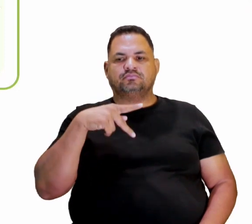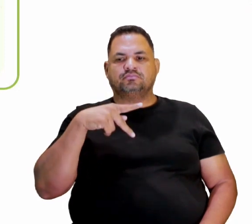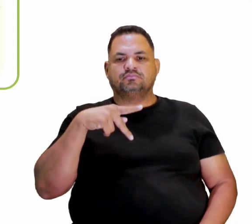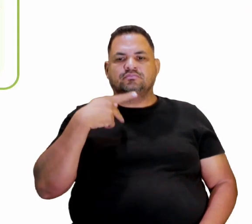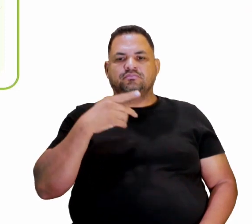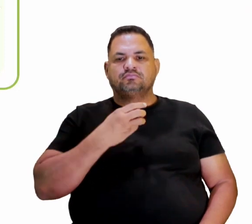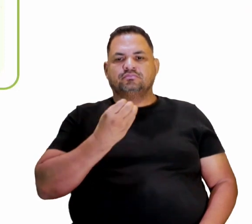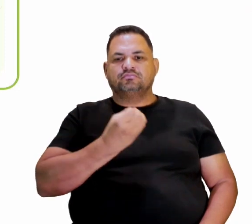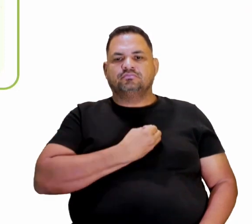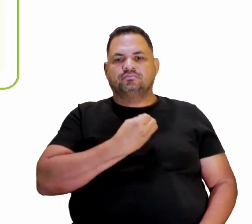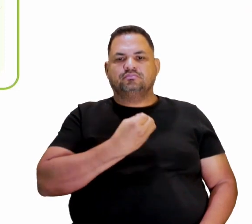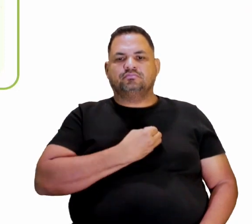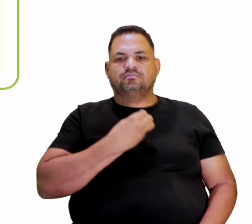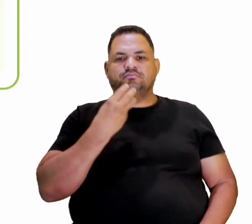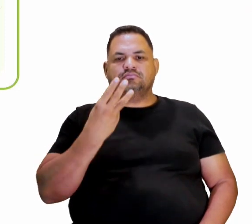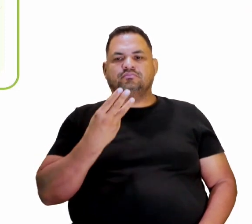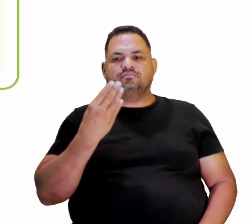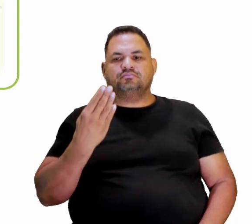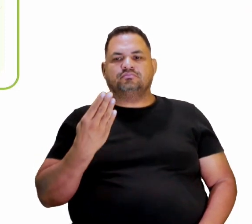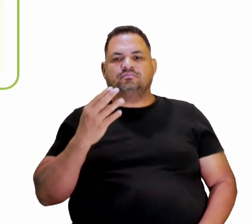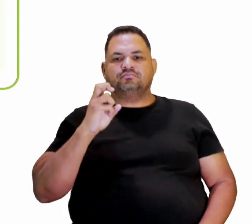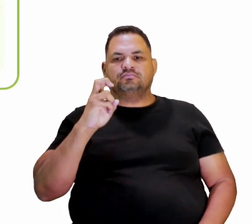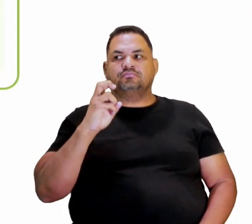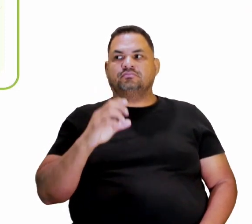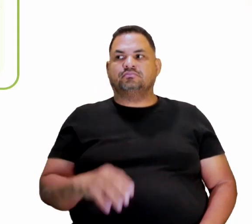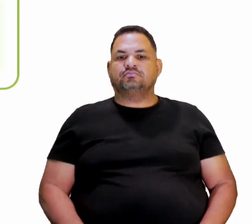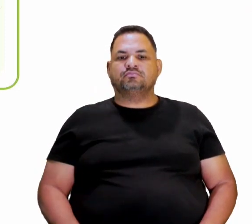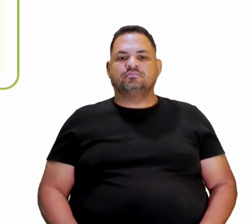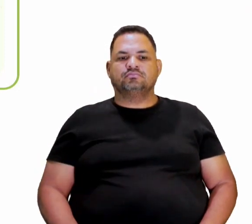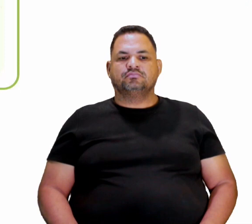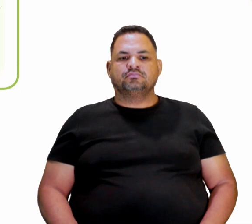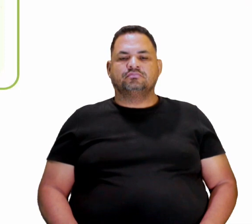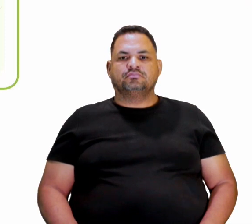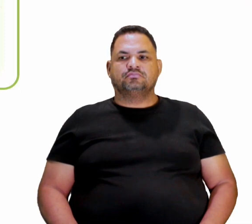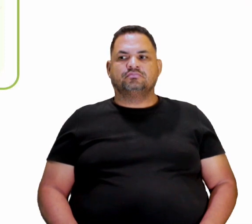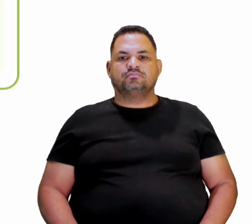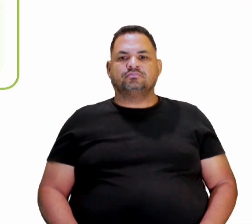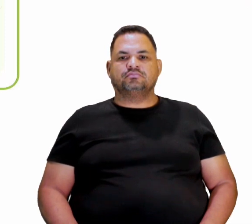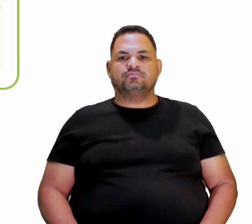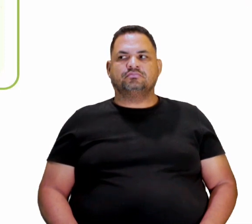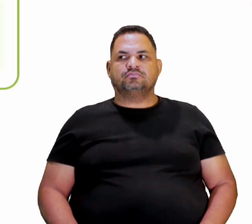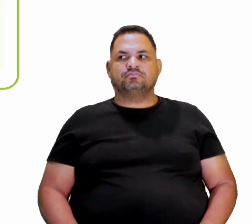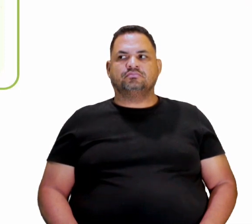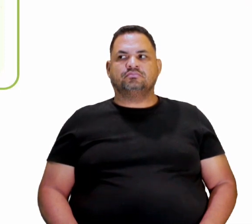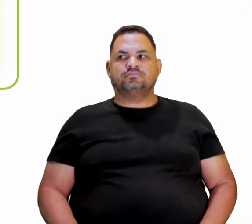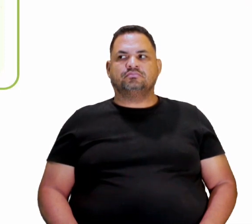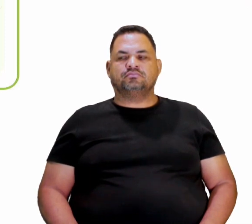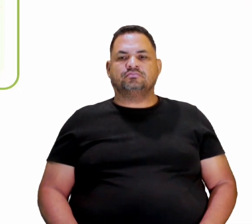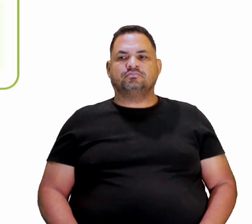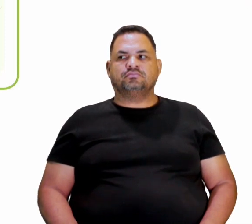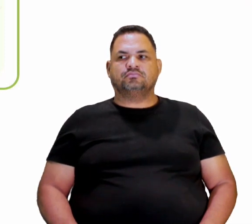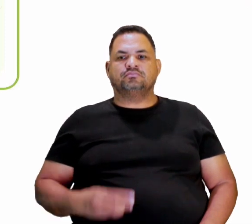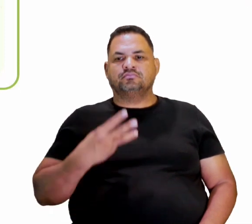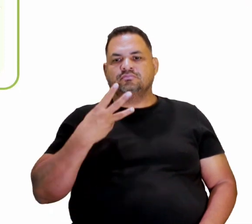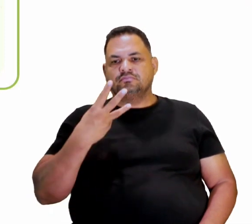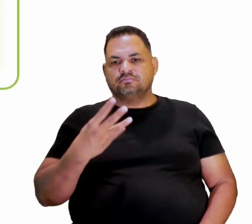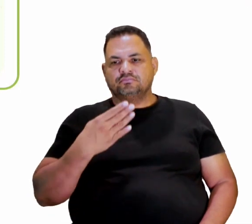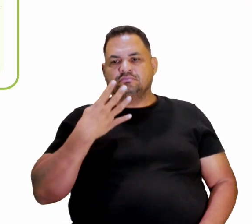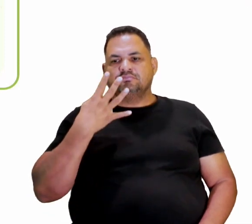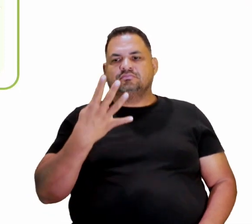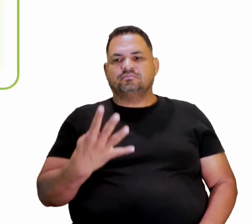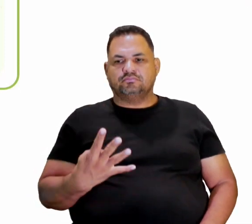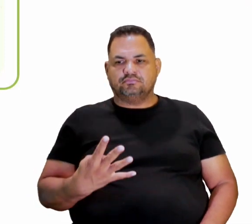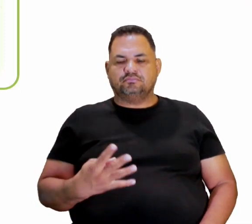número 3, 4 ou 5. Ou seja, 3 times, 4 times, 3 vezes,